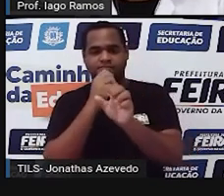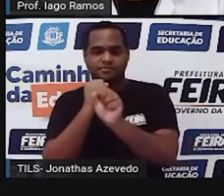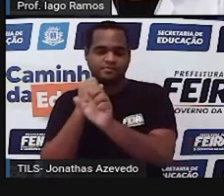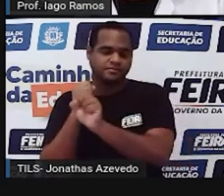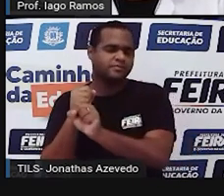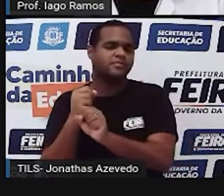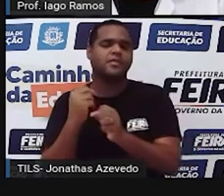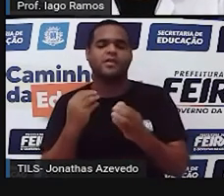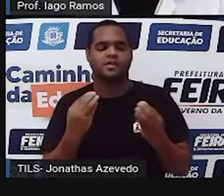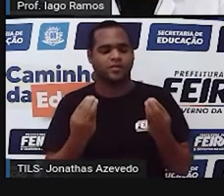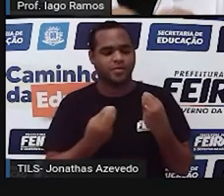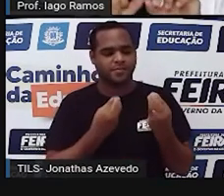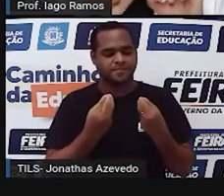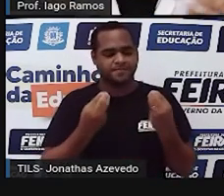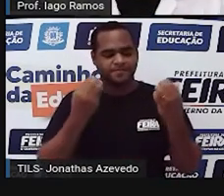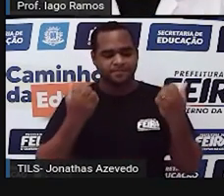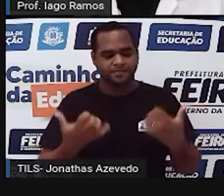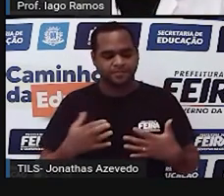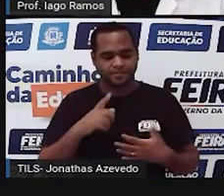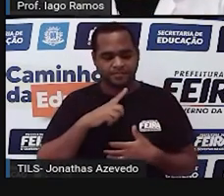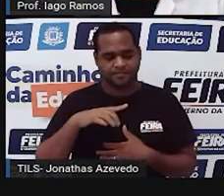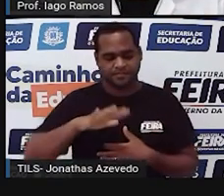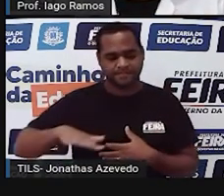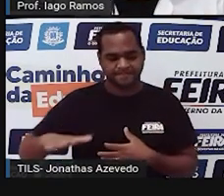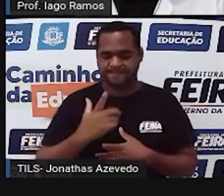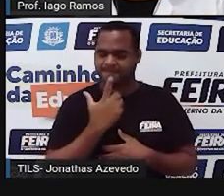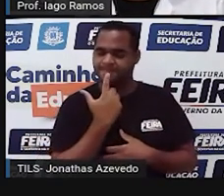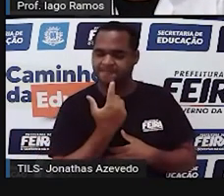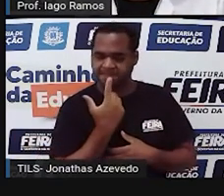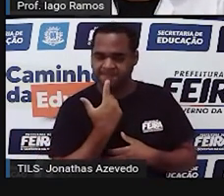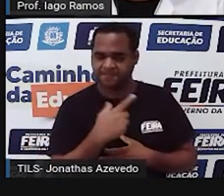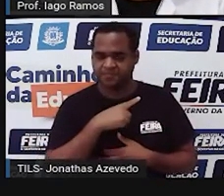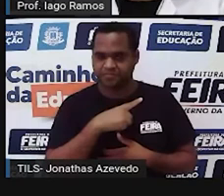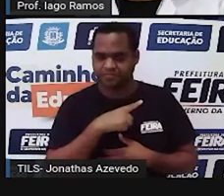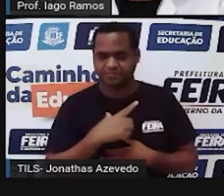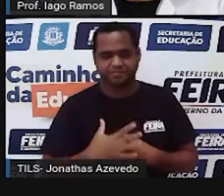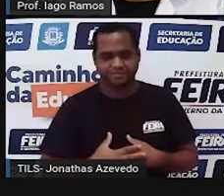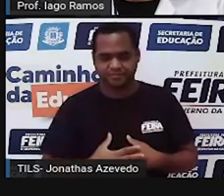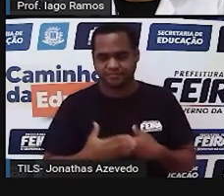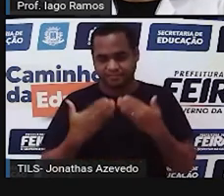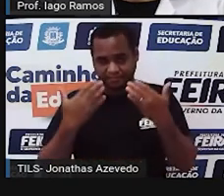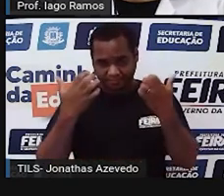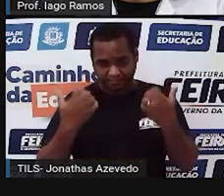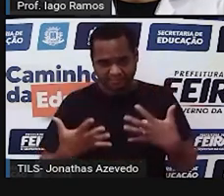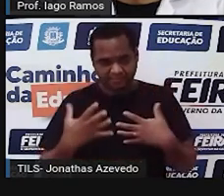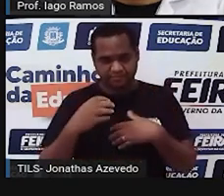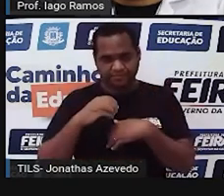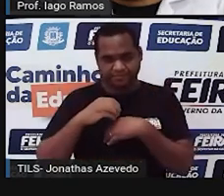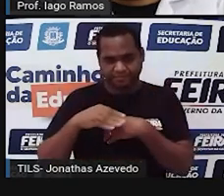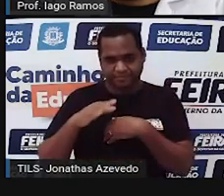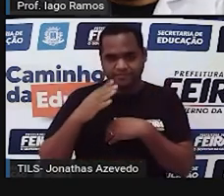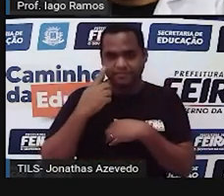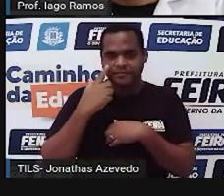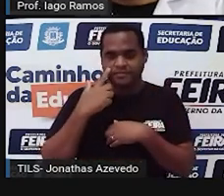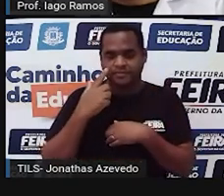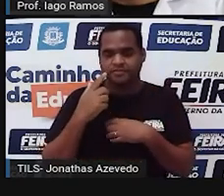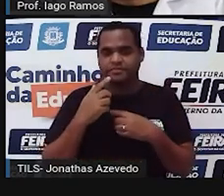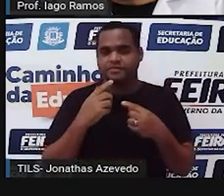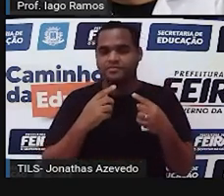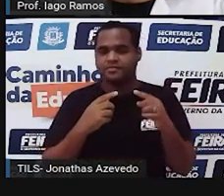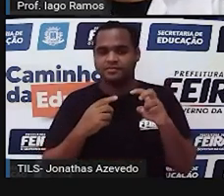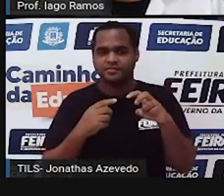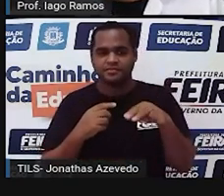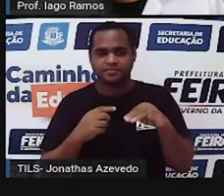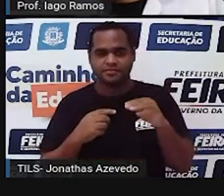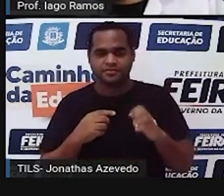agora em toda essa linha vermelha que ficou aí tá pegando ali ó desse ponto até